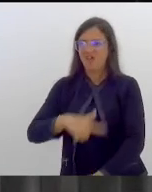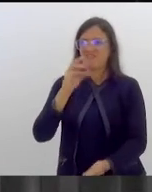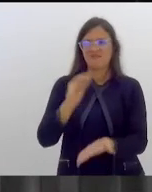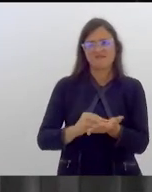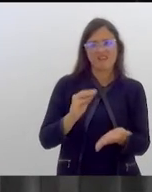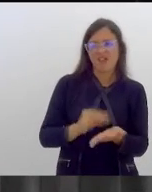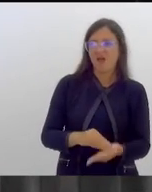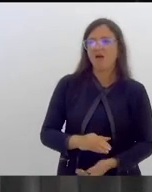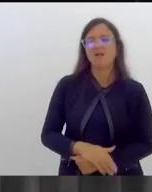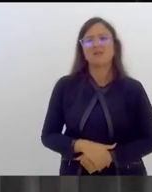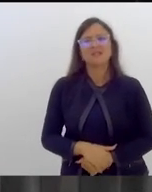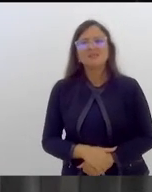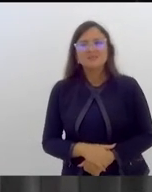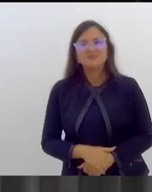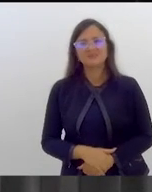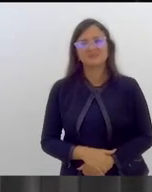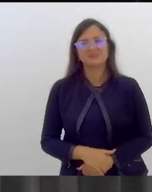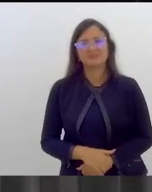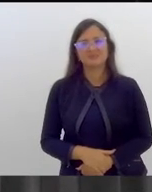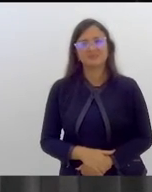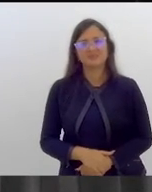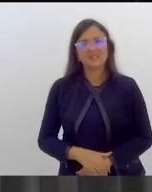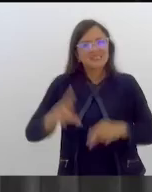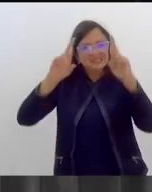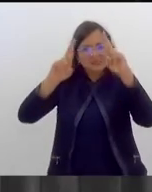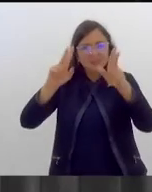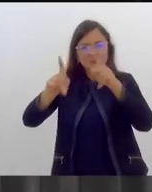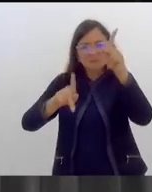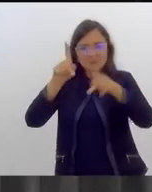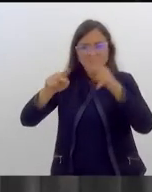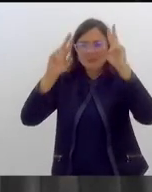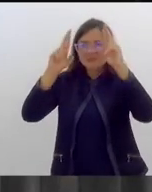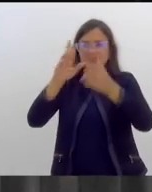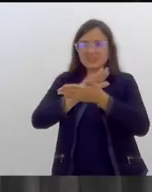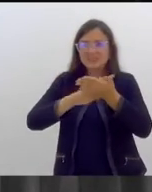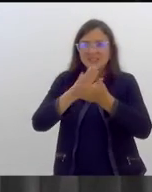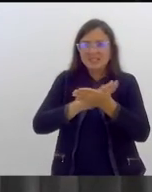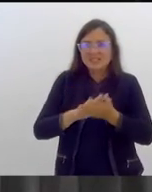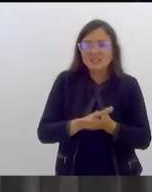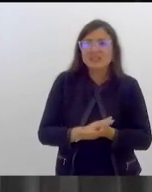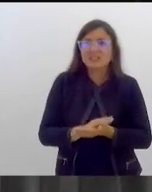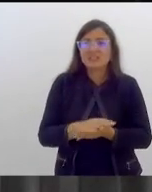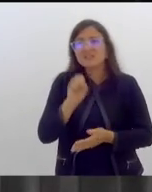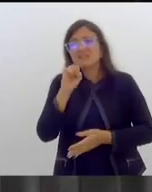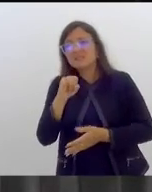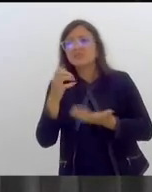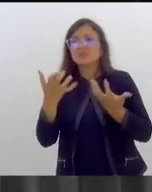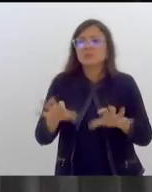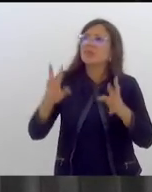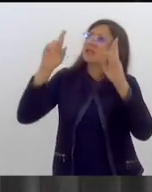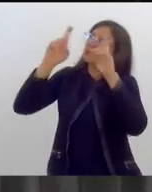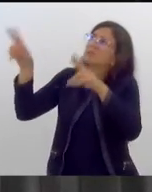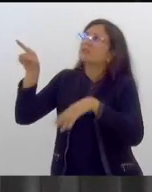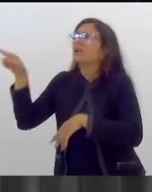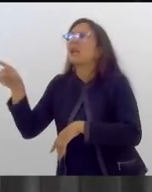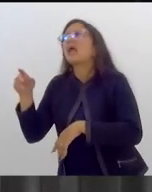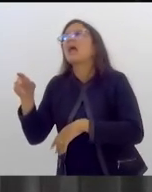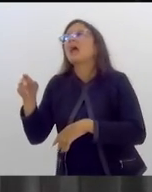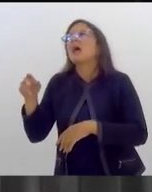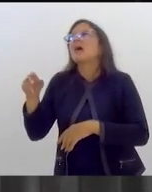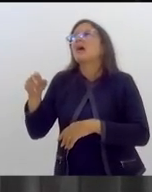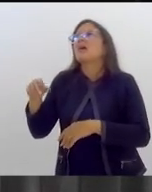um pouco um pouco não tô querendo que haja respeito a autoridade a Deus serão